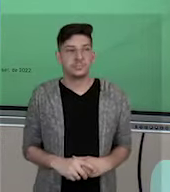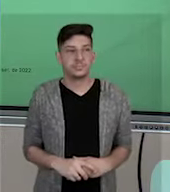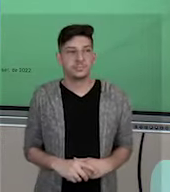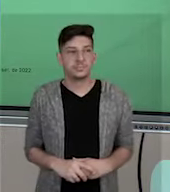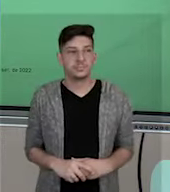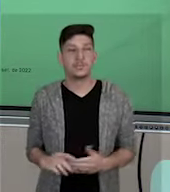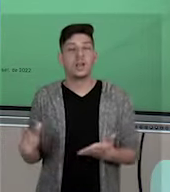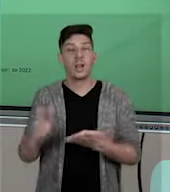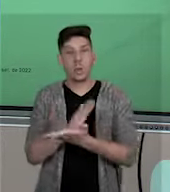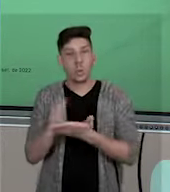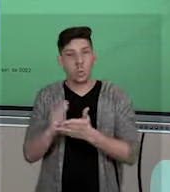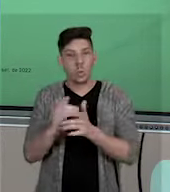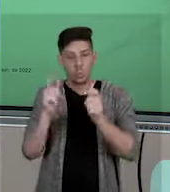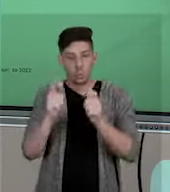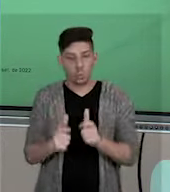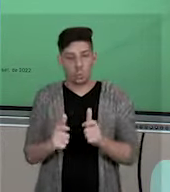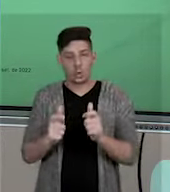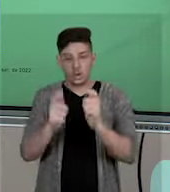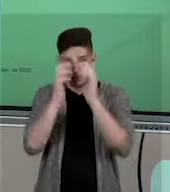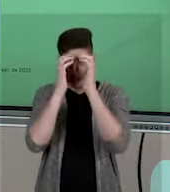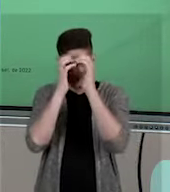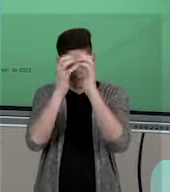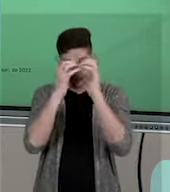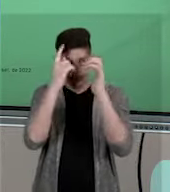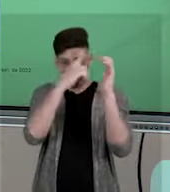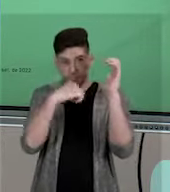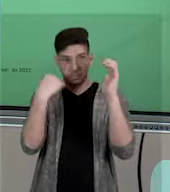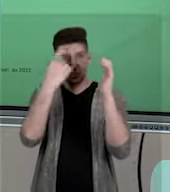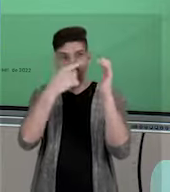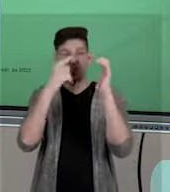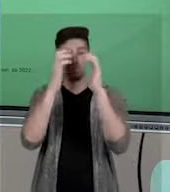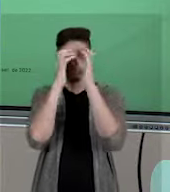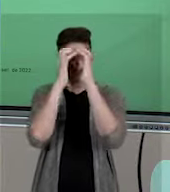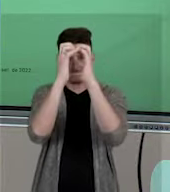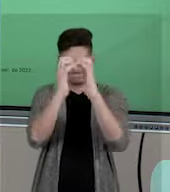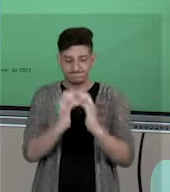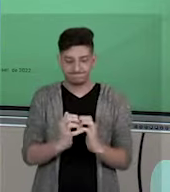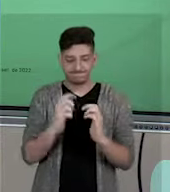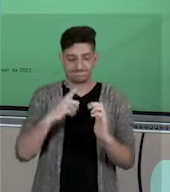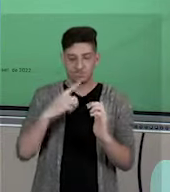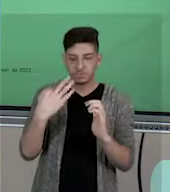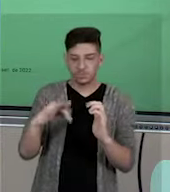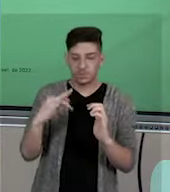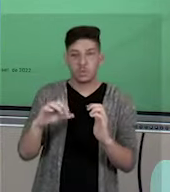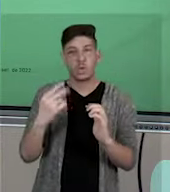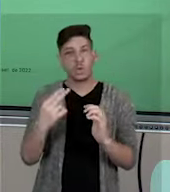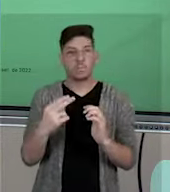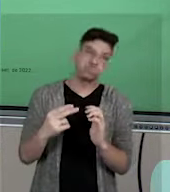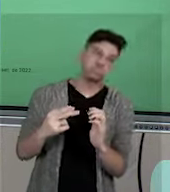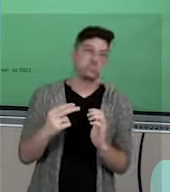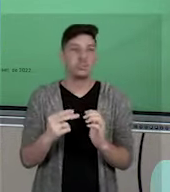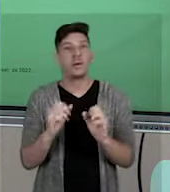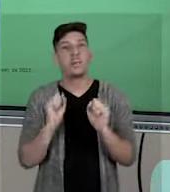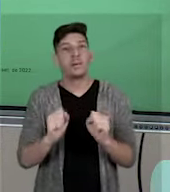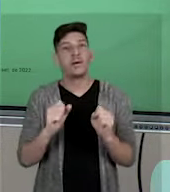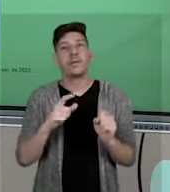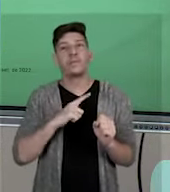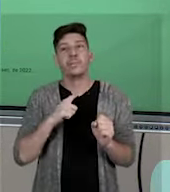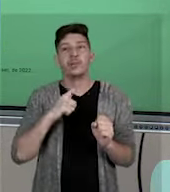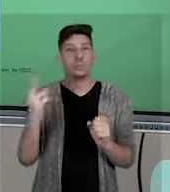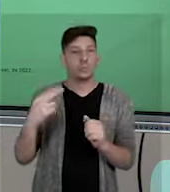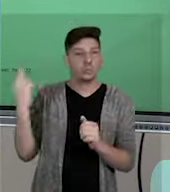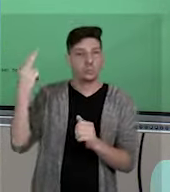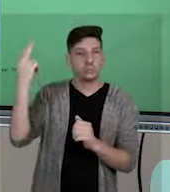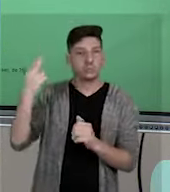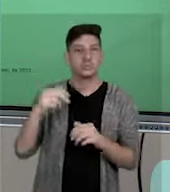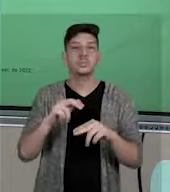certas regiões da nossa cabeça aqui, com fraturas, com alguma pancada, elas podem ser até mais graves para a gente. Então,